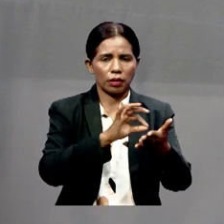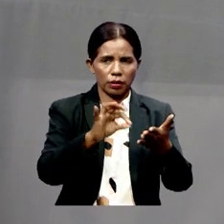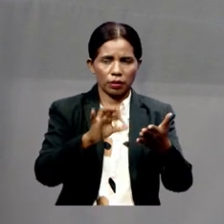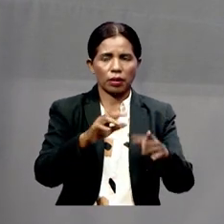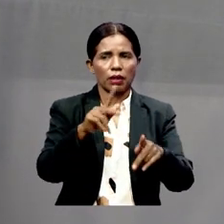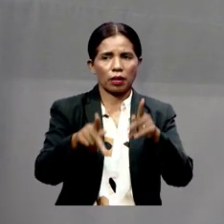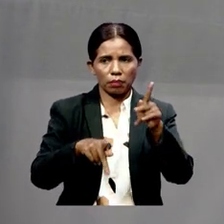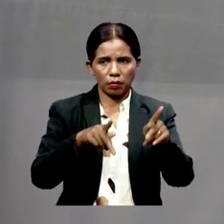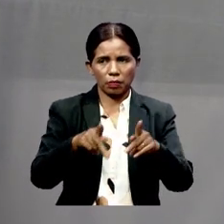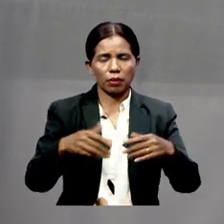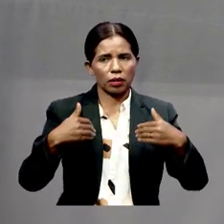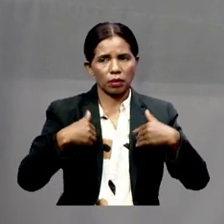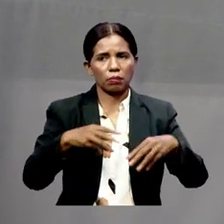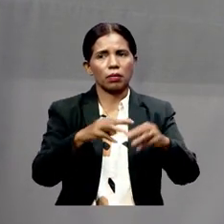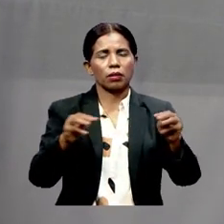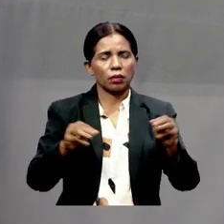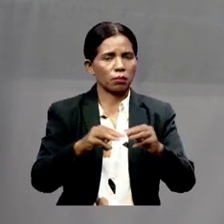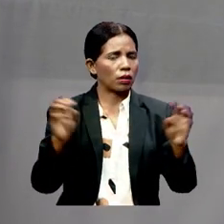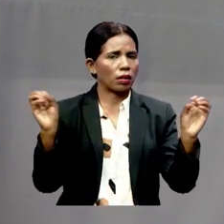ema balo keta iha munisipi ne mes la koi